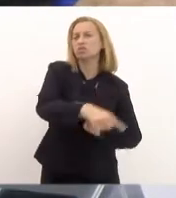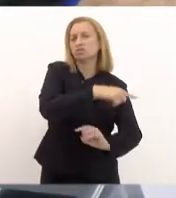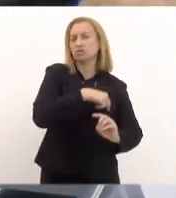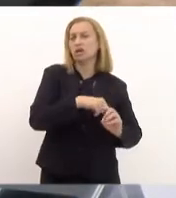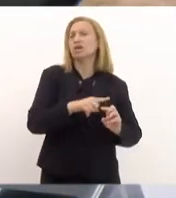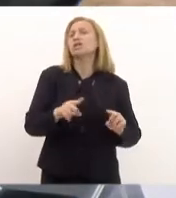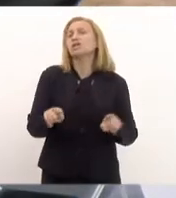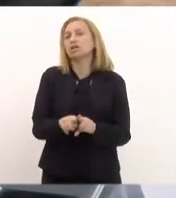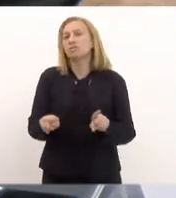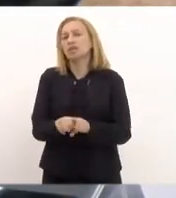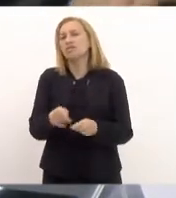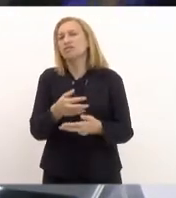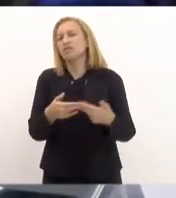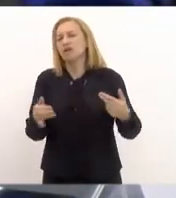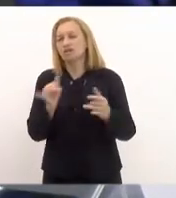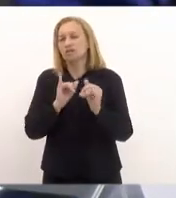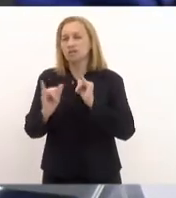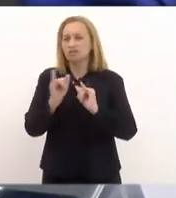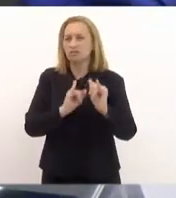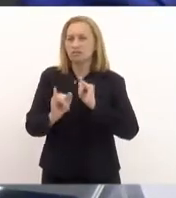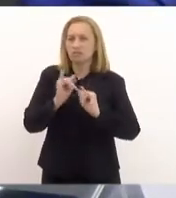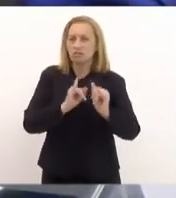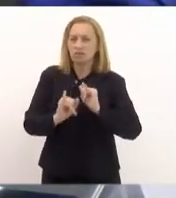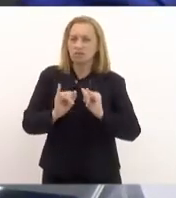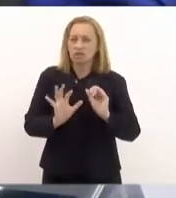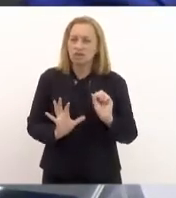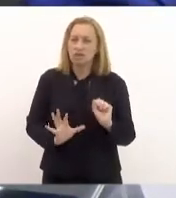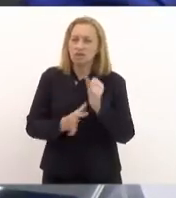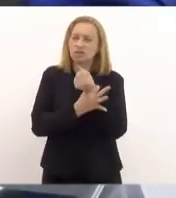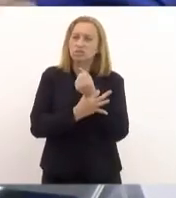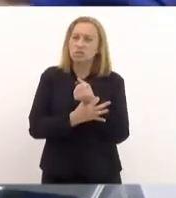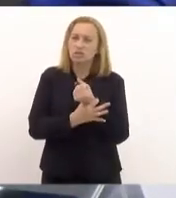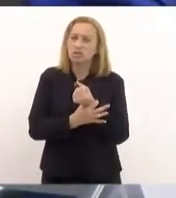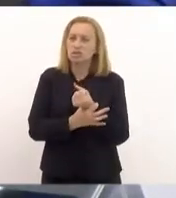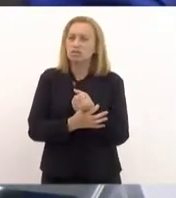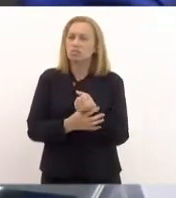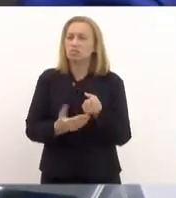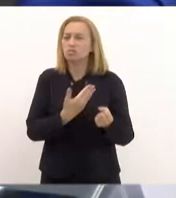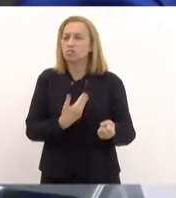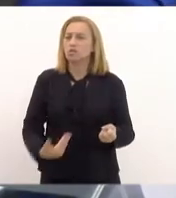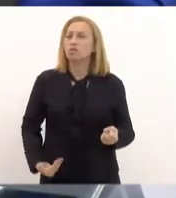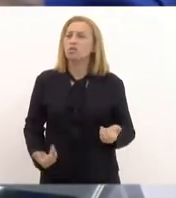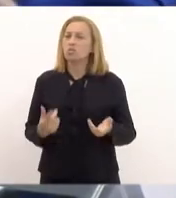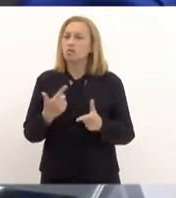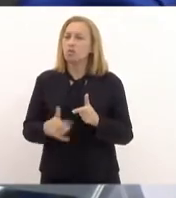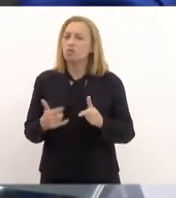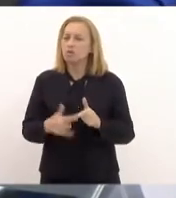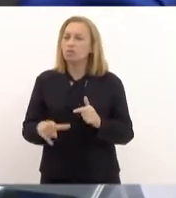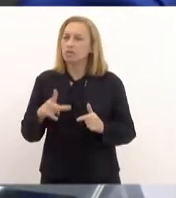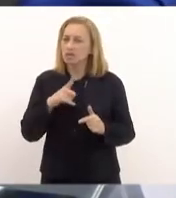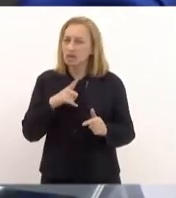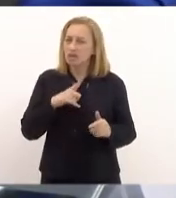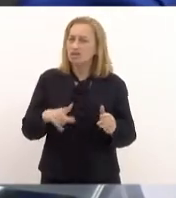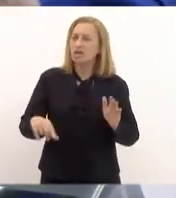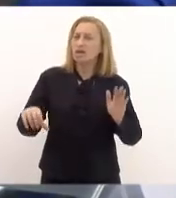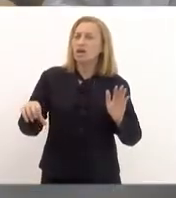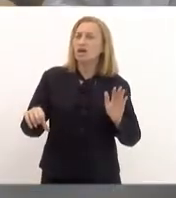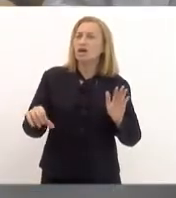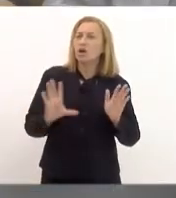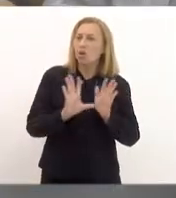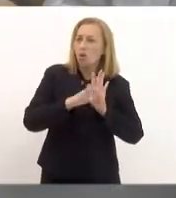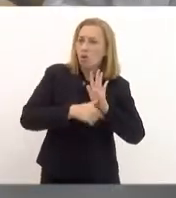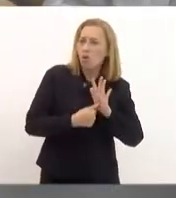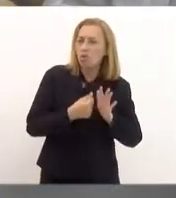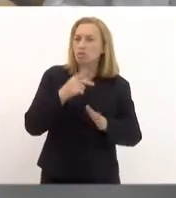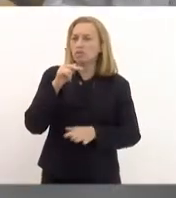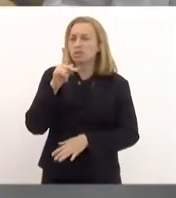ocorrências ligadas a problemas de segurança pública, né? Tivemos roubos de placas fotovoltaicas, tivemos assaltos na